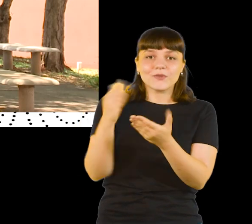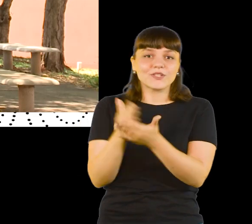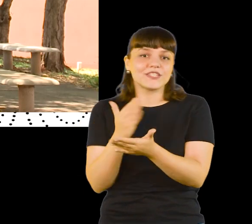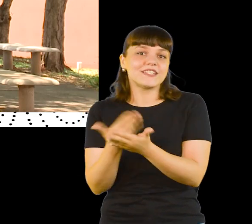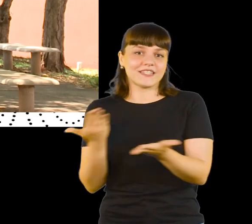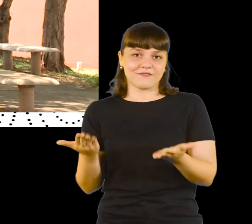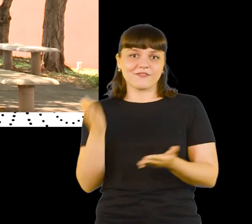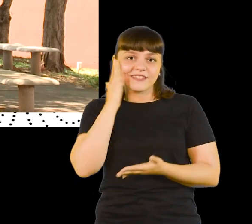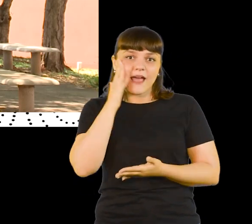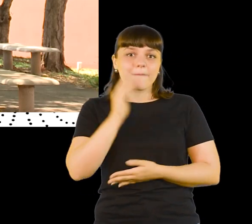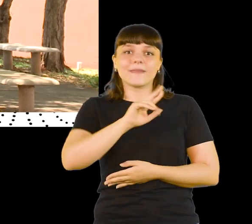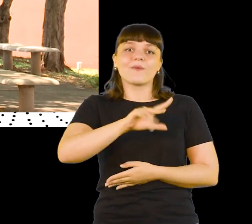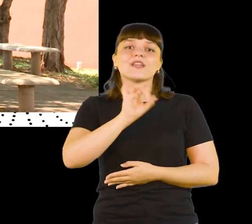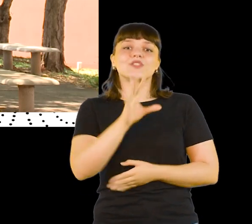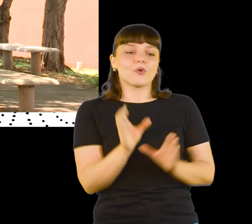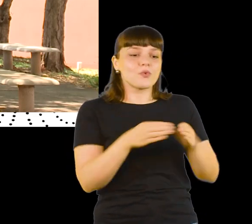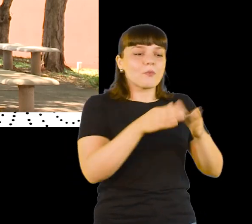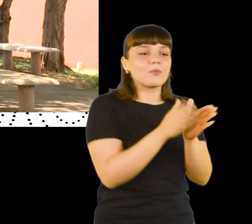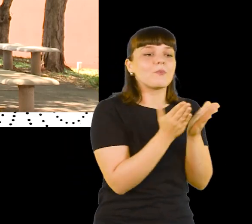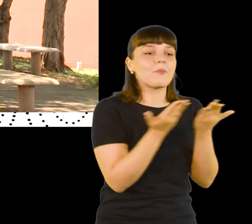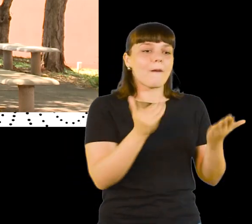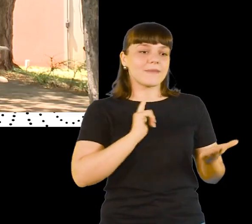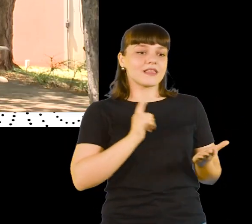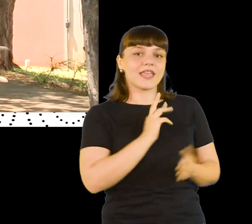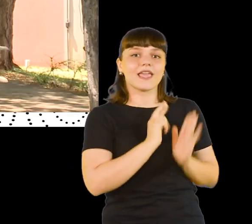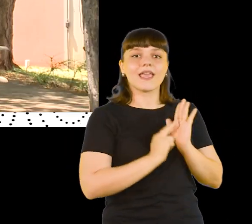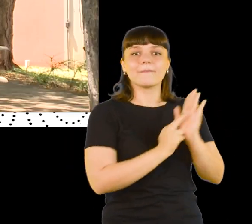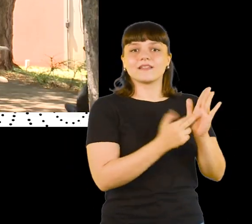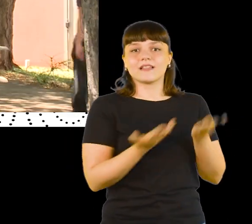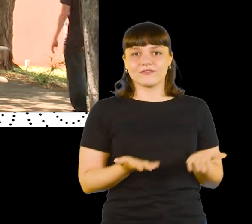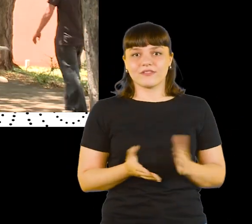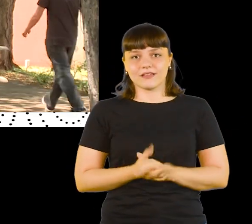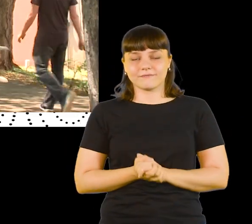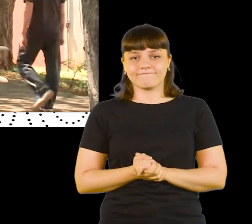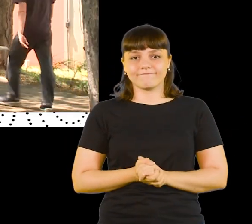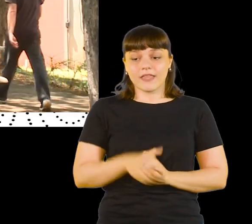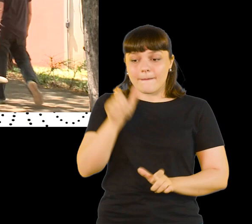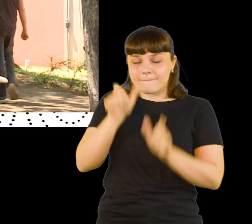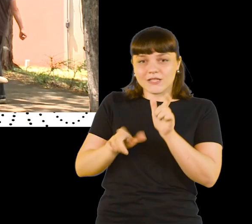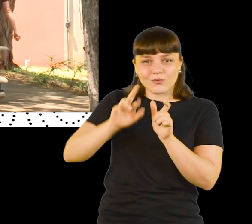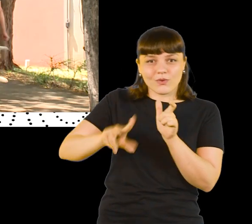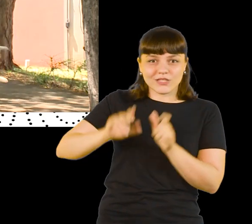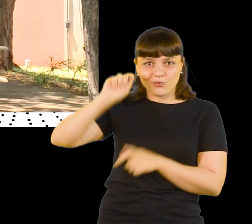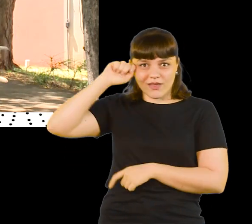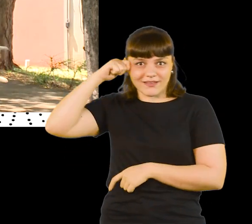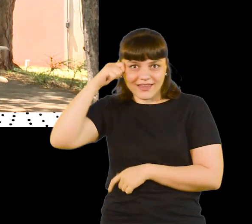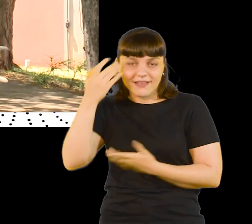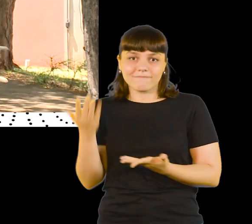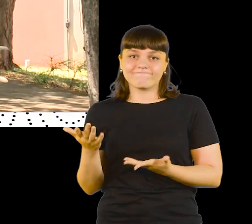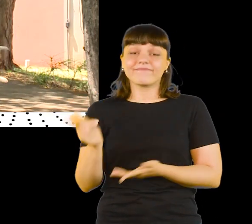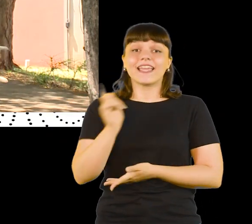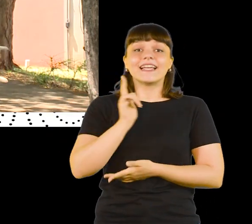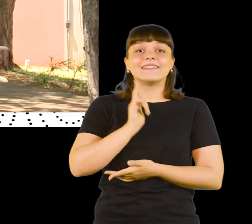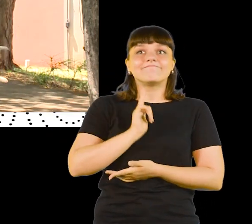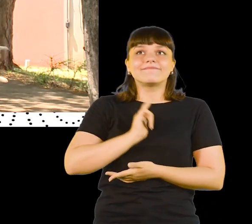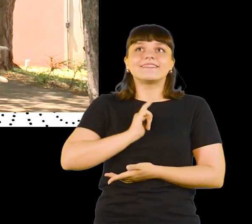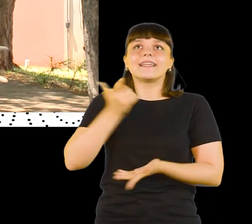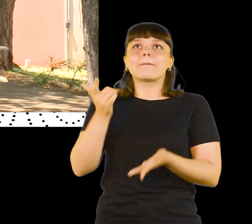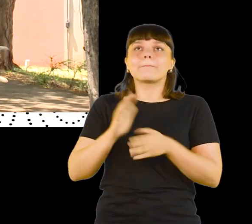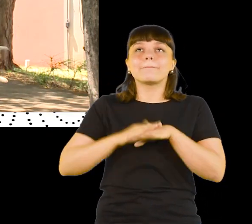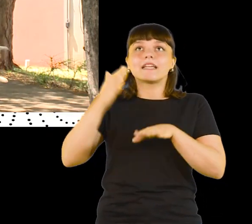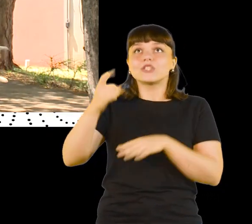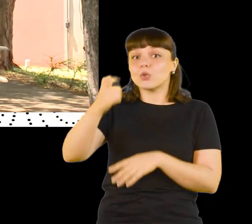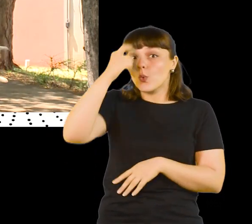livros. Não só quando eu for numa comunidade carente, por exemplo. As pessoas que não são negras, elas têm tomado